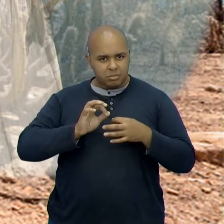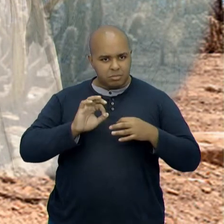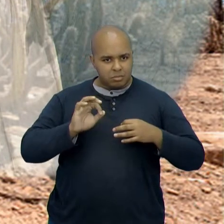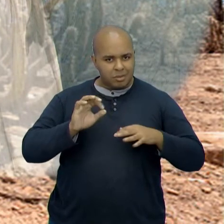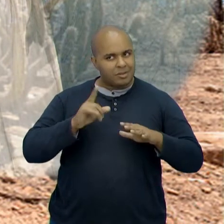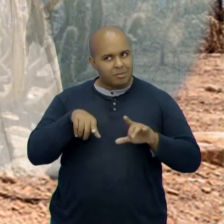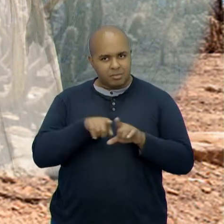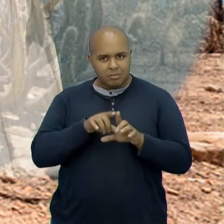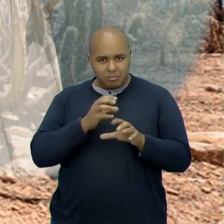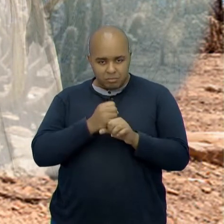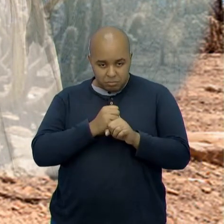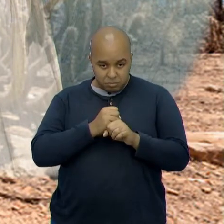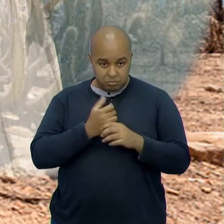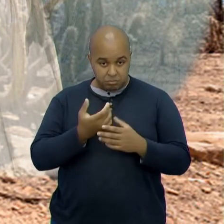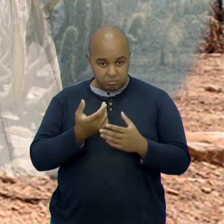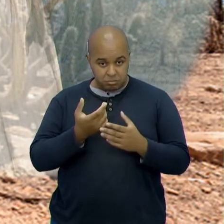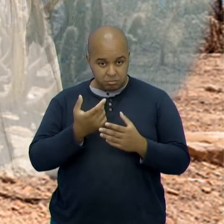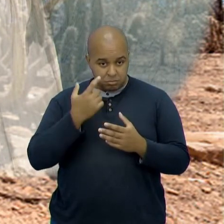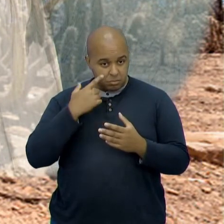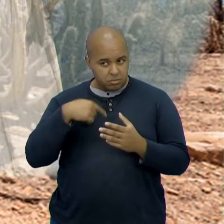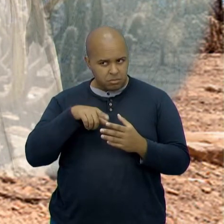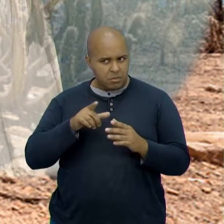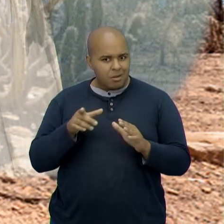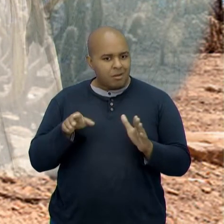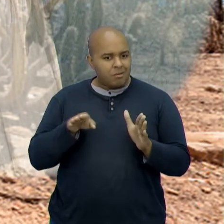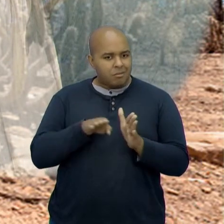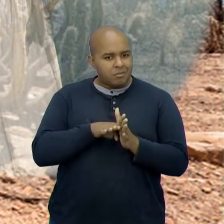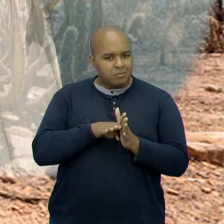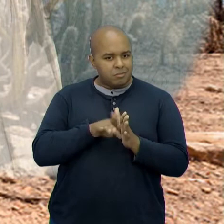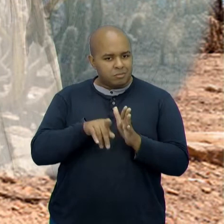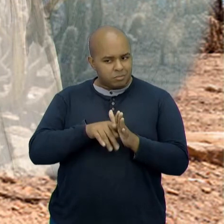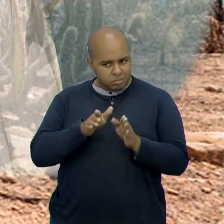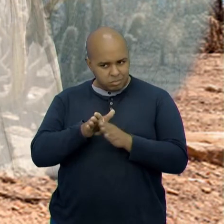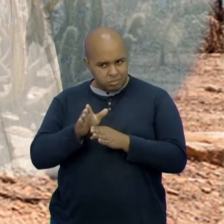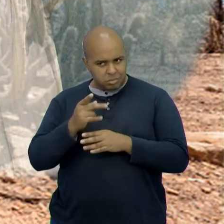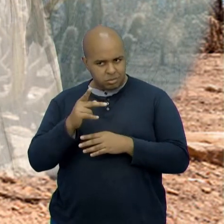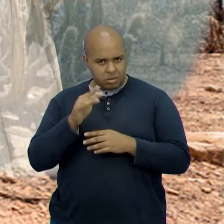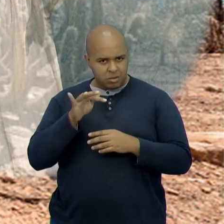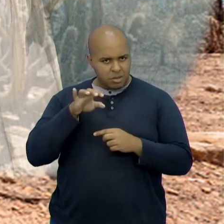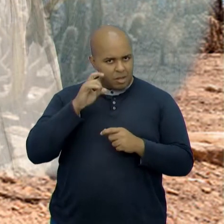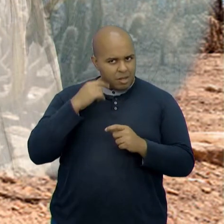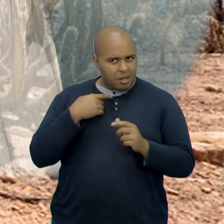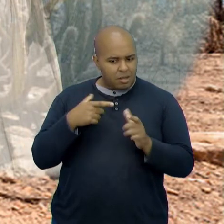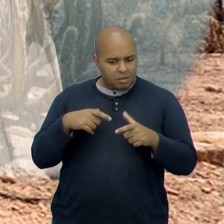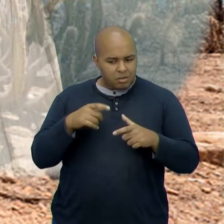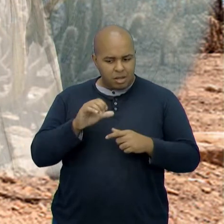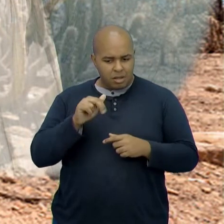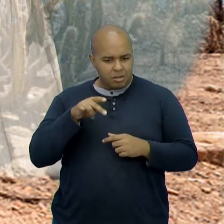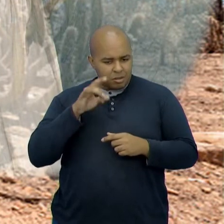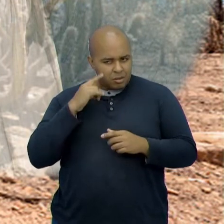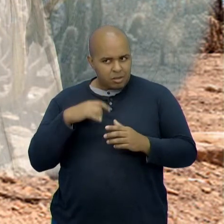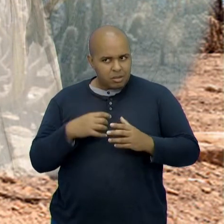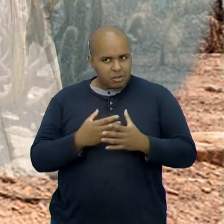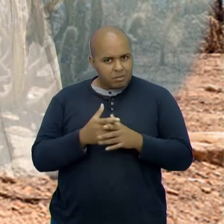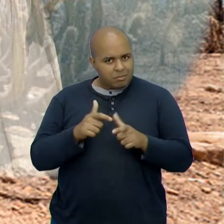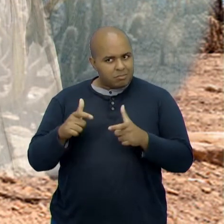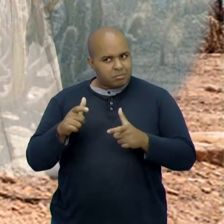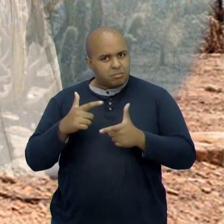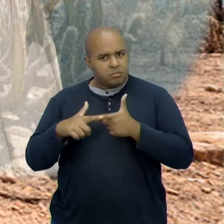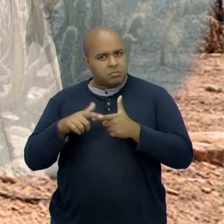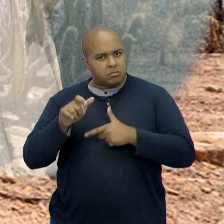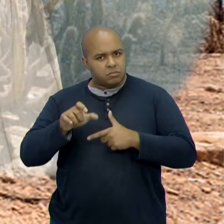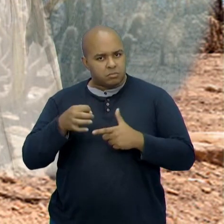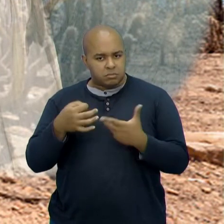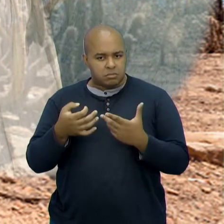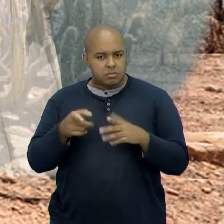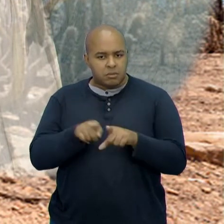nem se calculavam, né? Então, a chegada de Conselheiro e seus fiéis a Canudos começou a gerar esse burburinho, esse problema